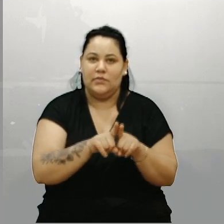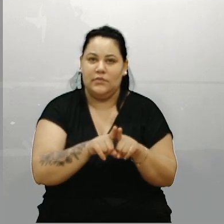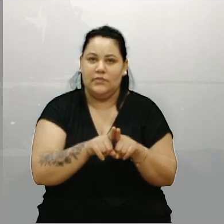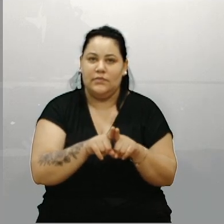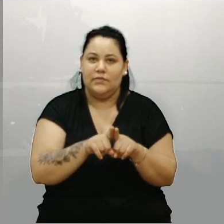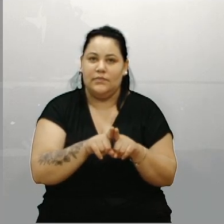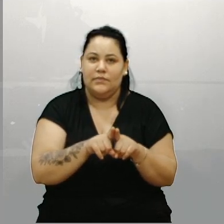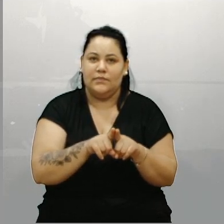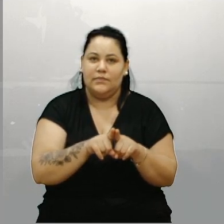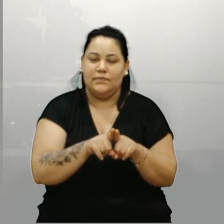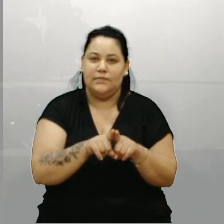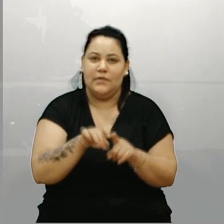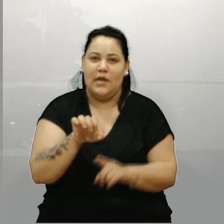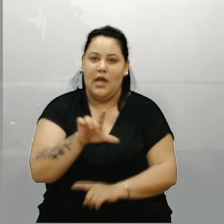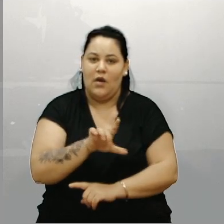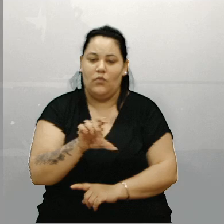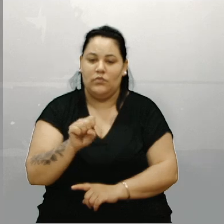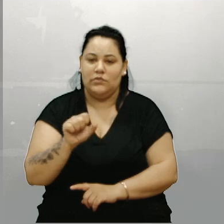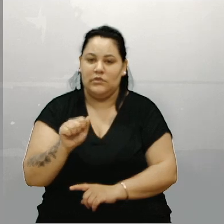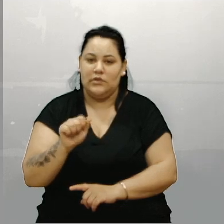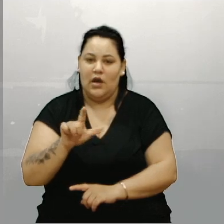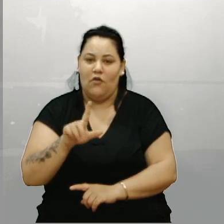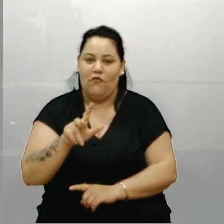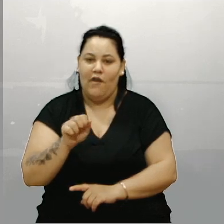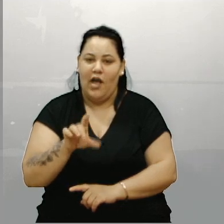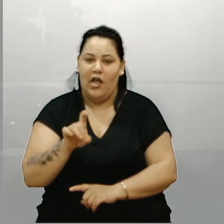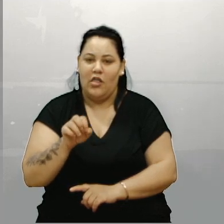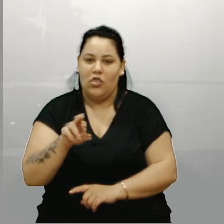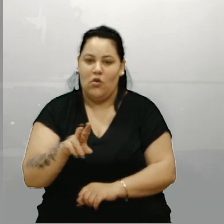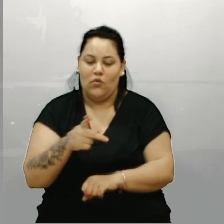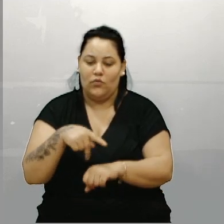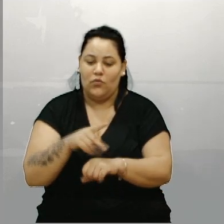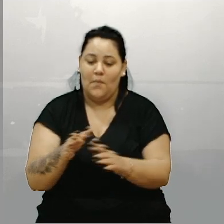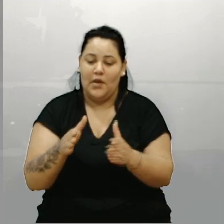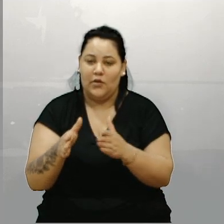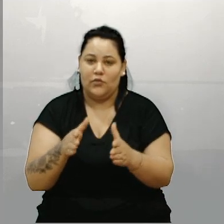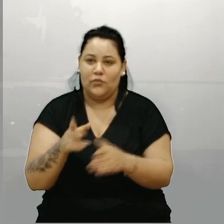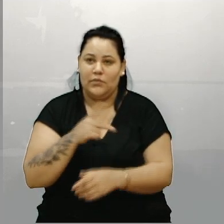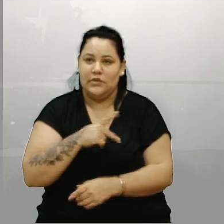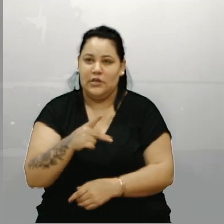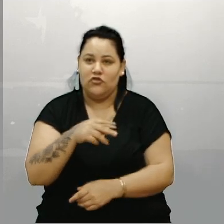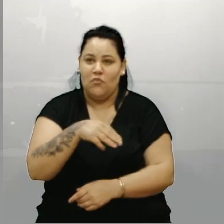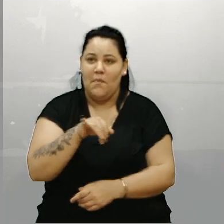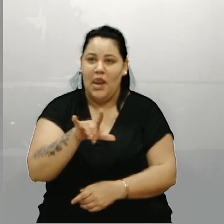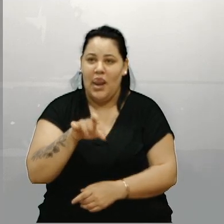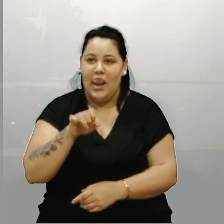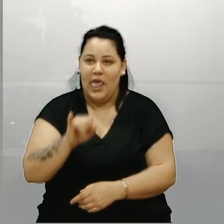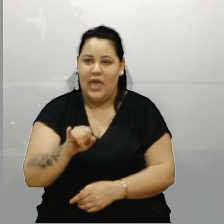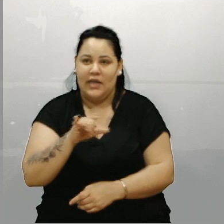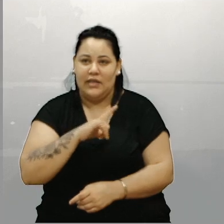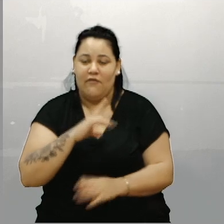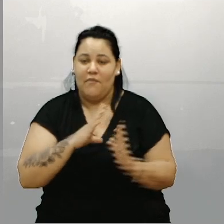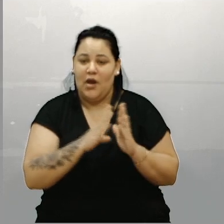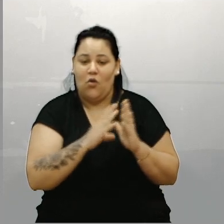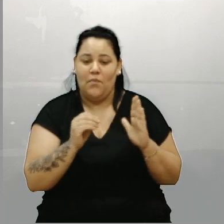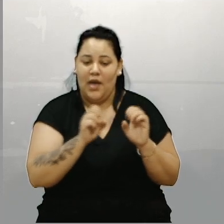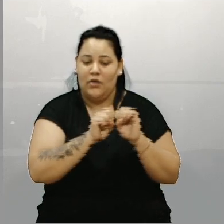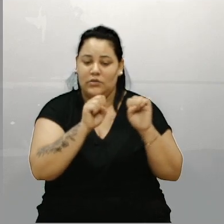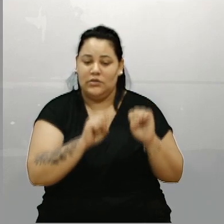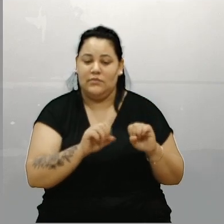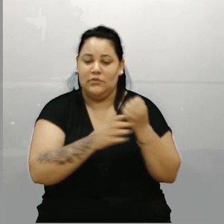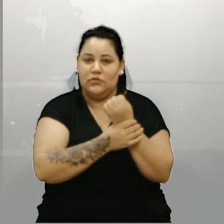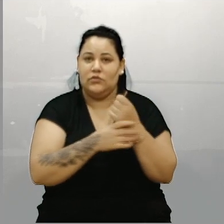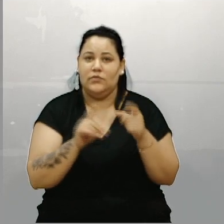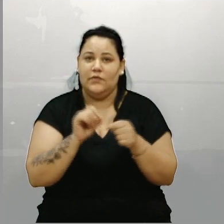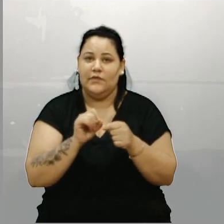Salvador, no mesmo período que o presidente Milei esteve lá, para copiar o sistema de segurança que El Salvador está fazendo. Vai